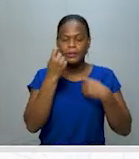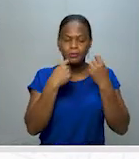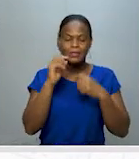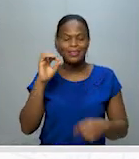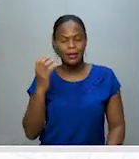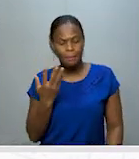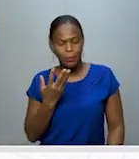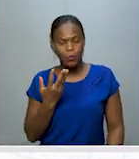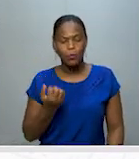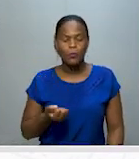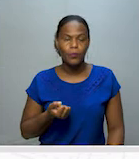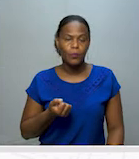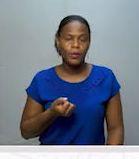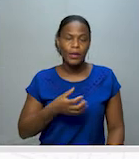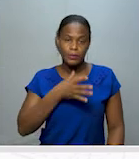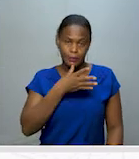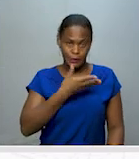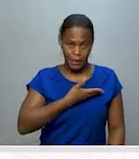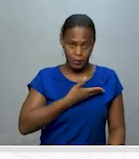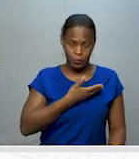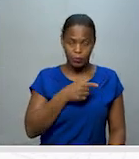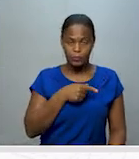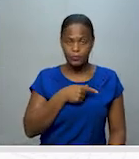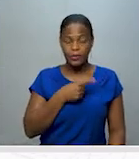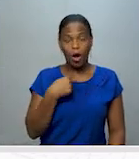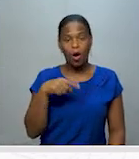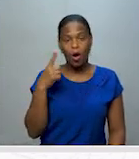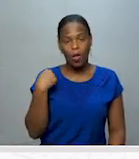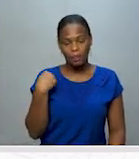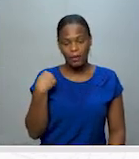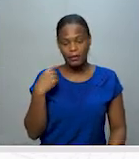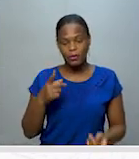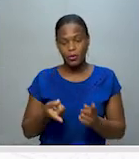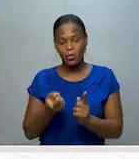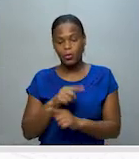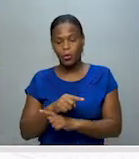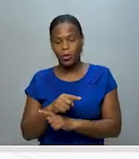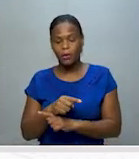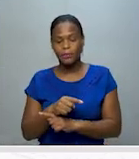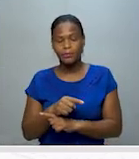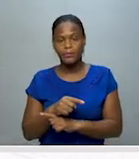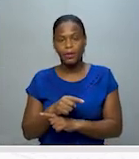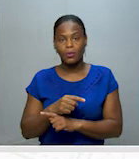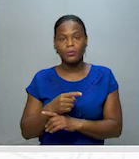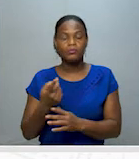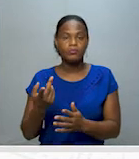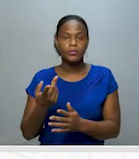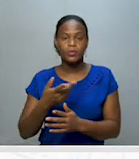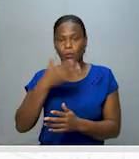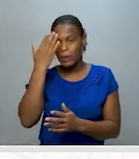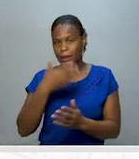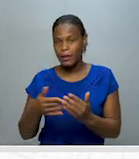expressões do tempo. No discurso direto, ontem passa para o discurso indireto